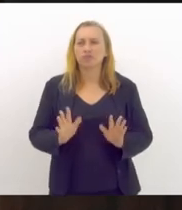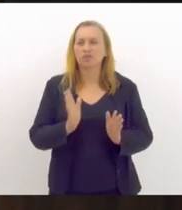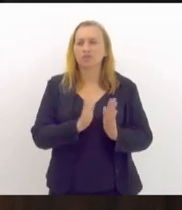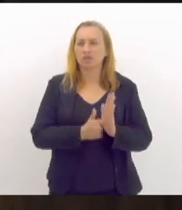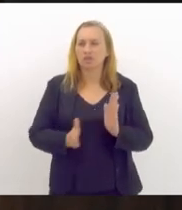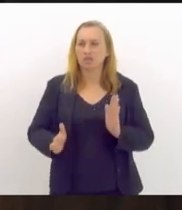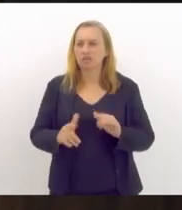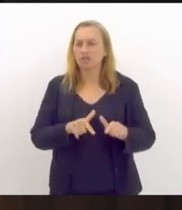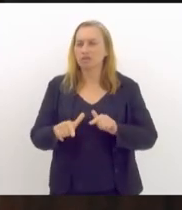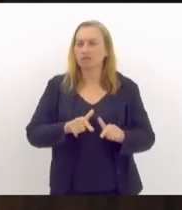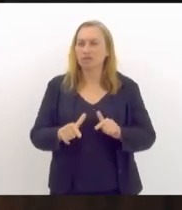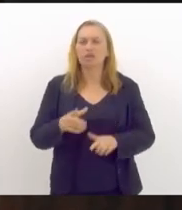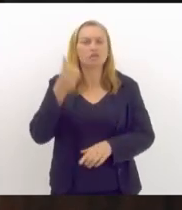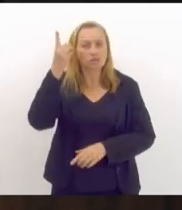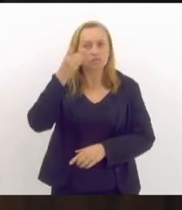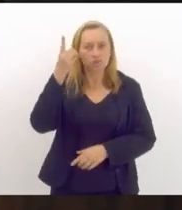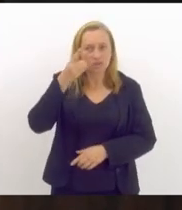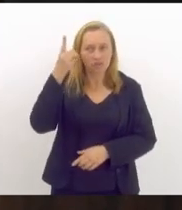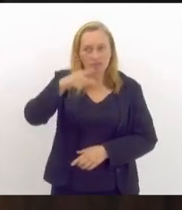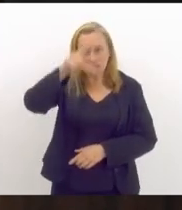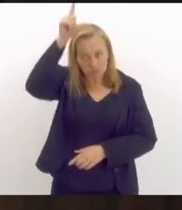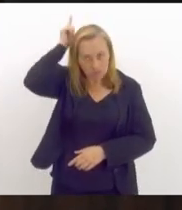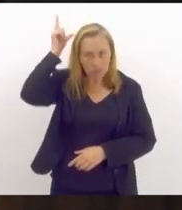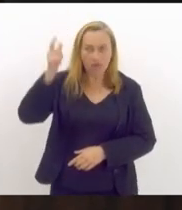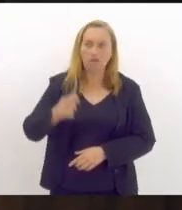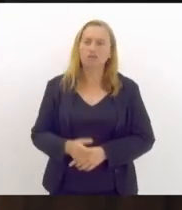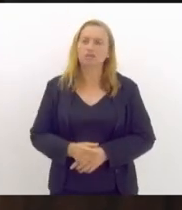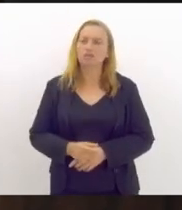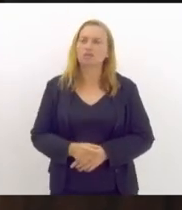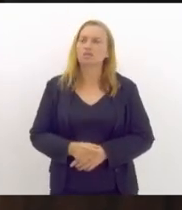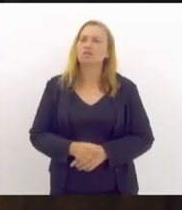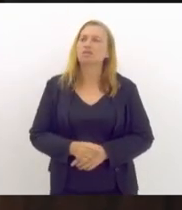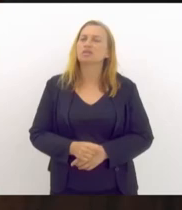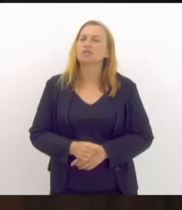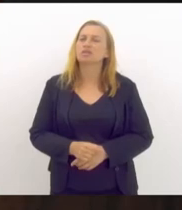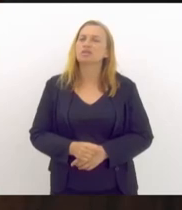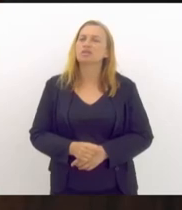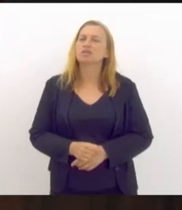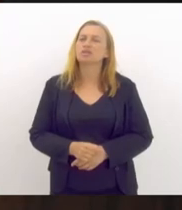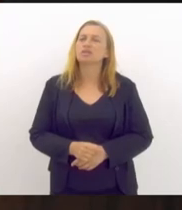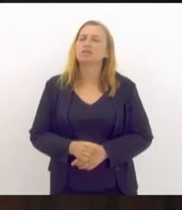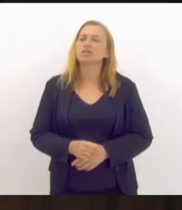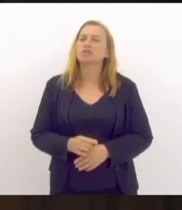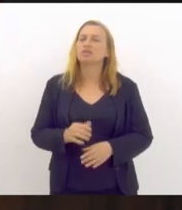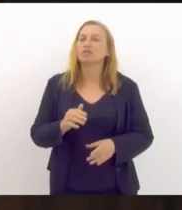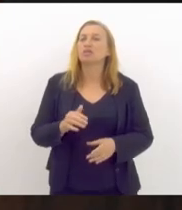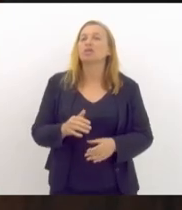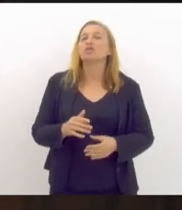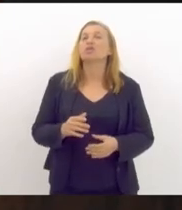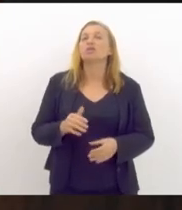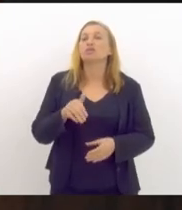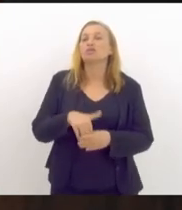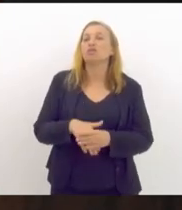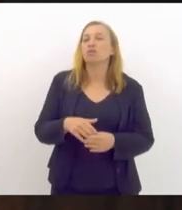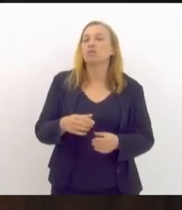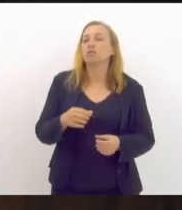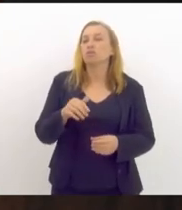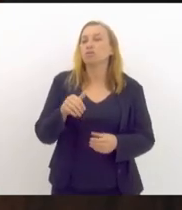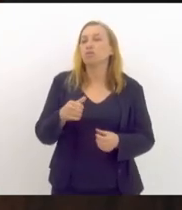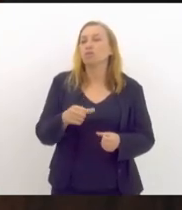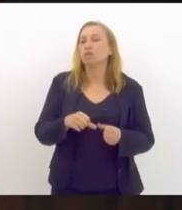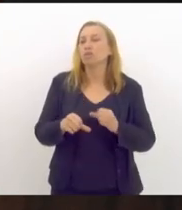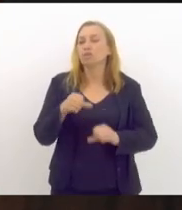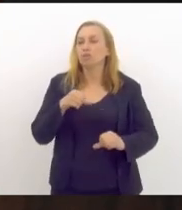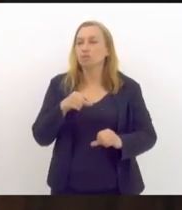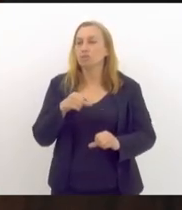trabalhos da ordem Deputado Luiz Cláudio favorável deputado Carlos Caiado favorável vou registrar só o contrário quem é o voto contrário ou